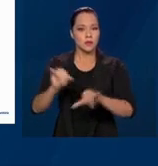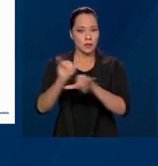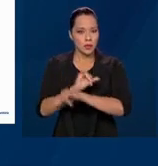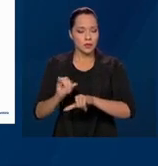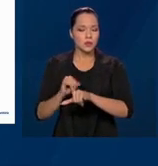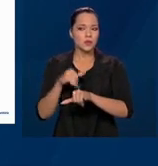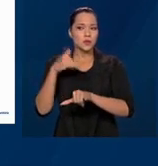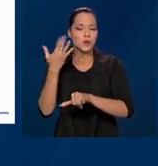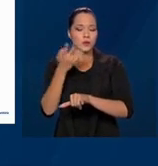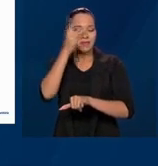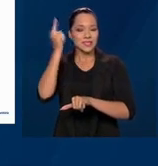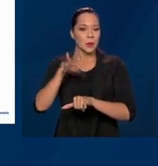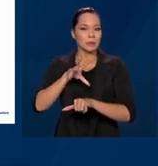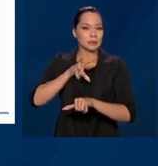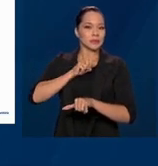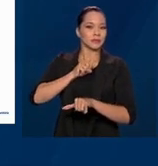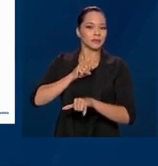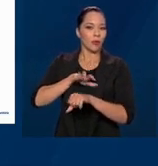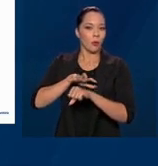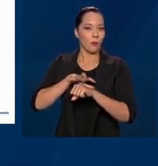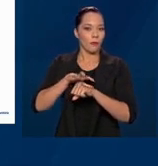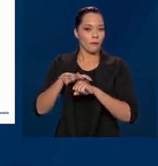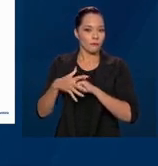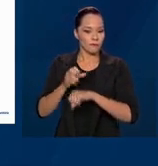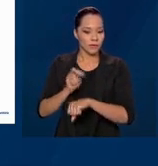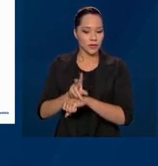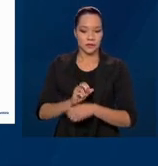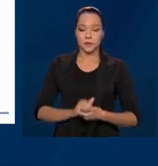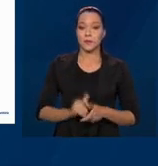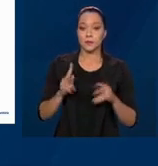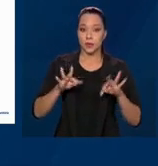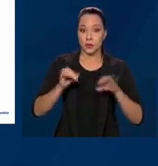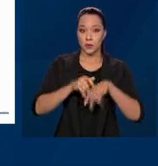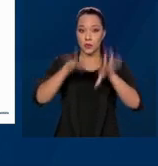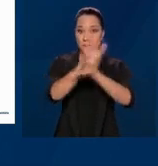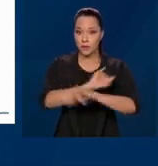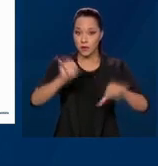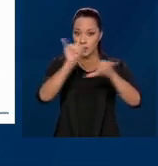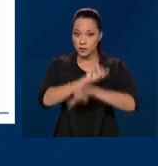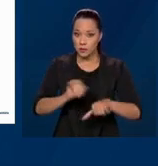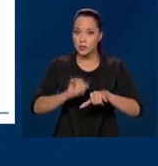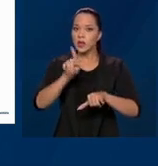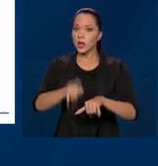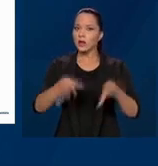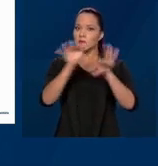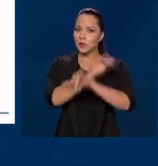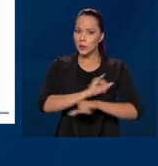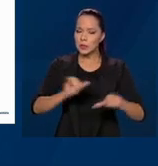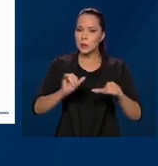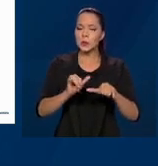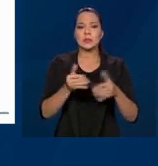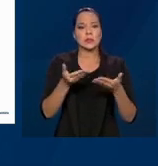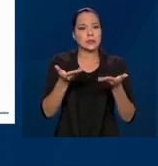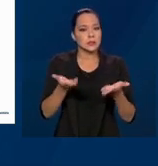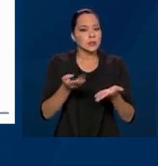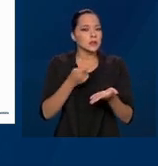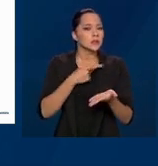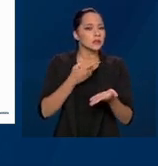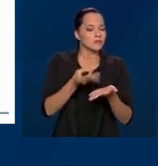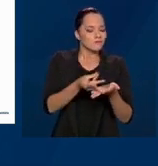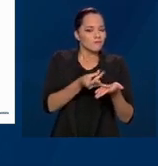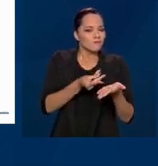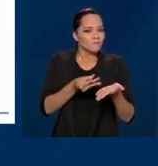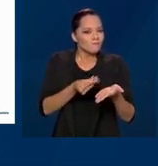prévia. Tudo isso são informações que são essas informações de dado bruto, né? E é por isso que a